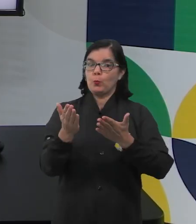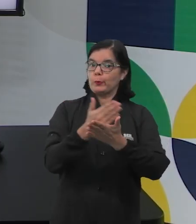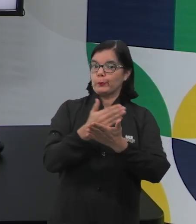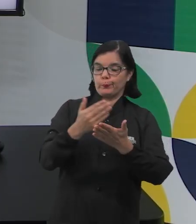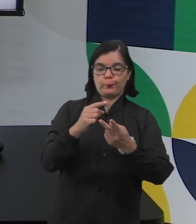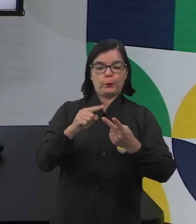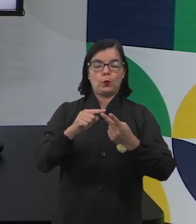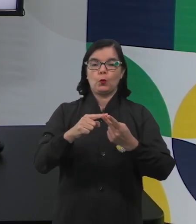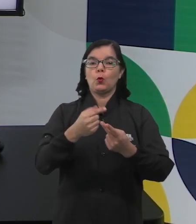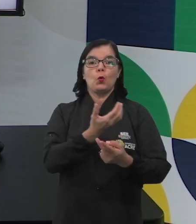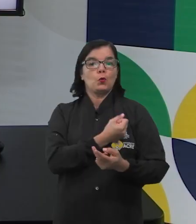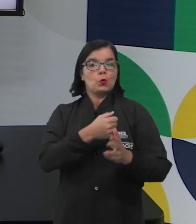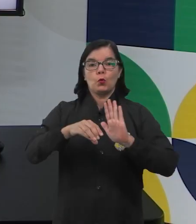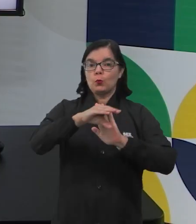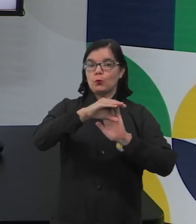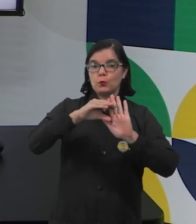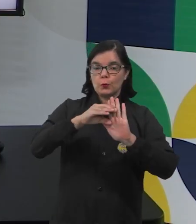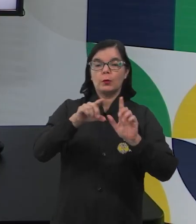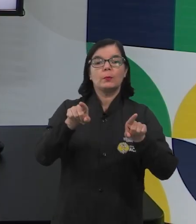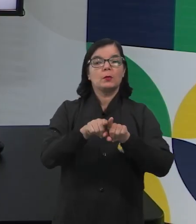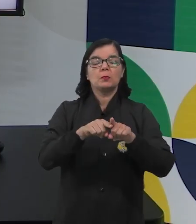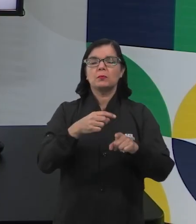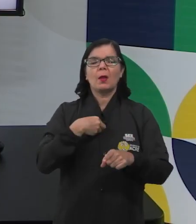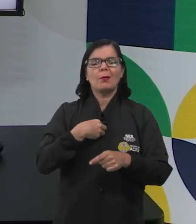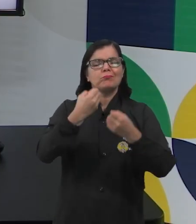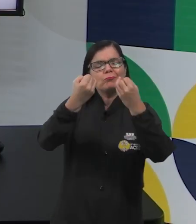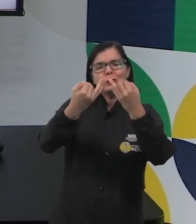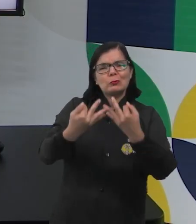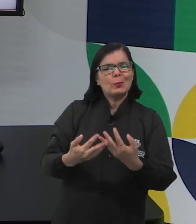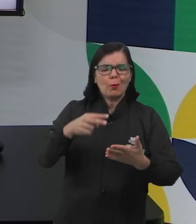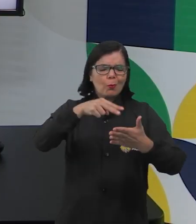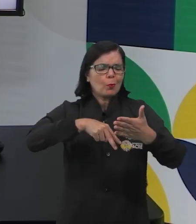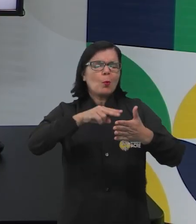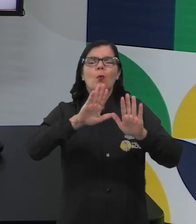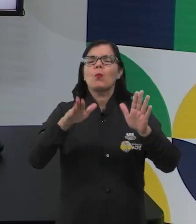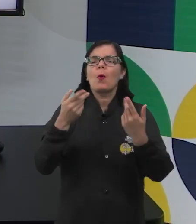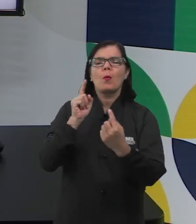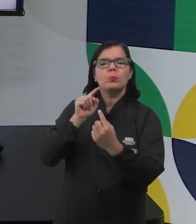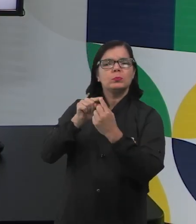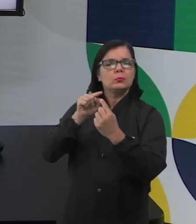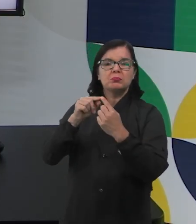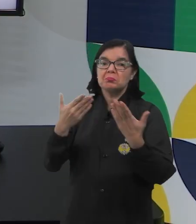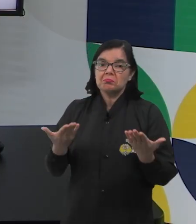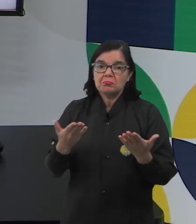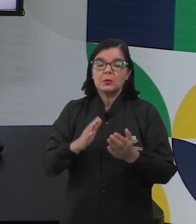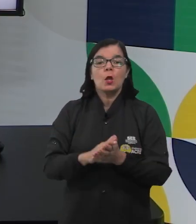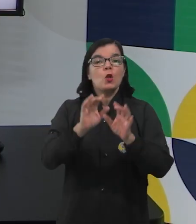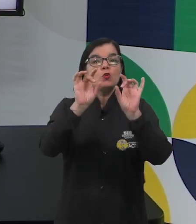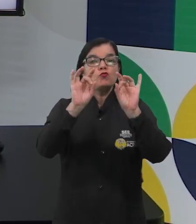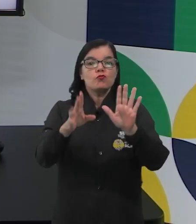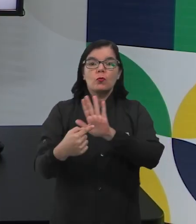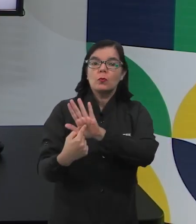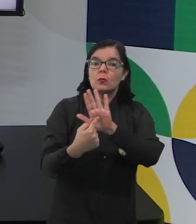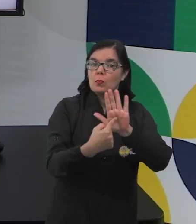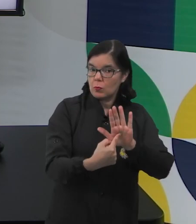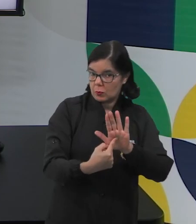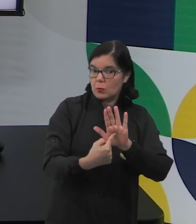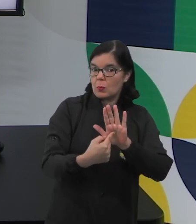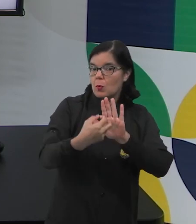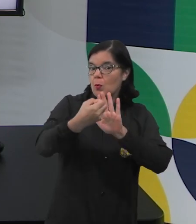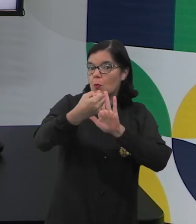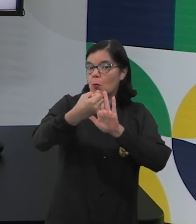de capítulos, não está descrevendo a sensação de leitura, qual que é o objetivo da leitura. Ele somente está expondo